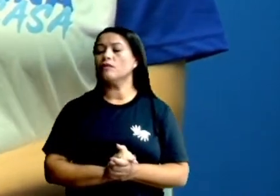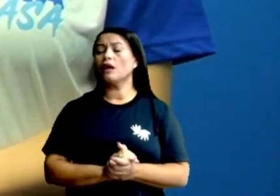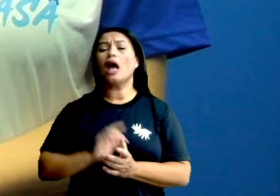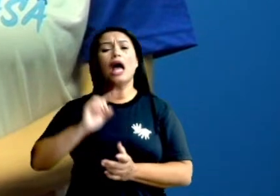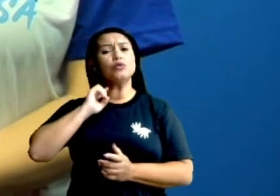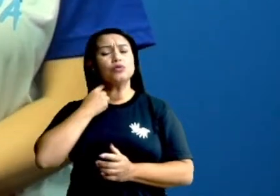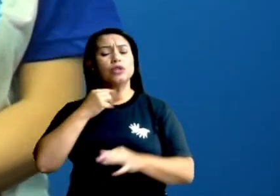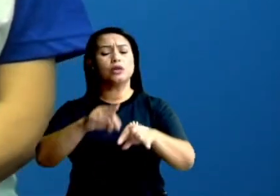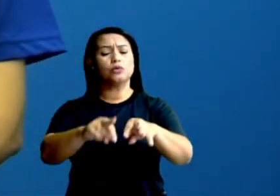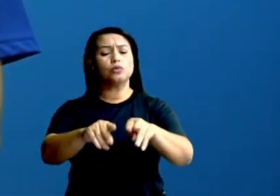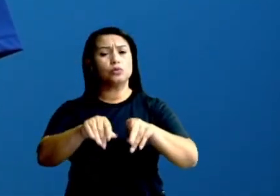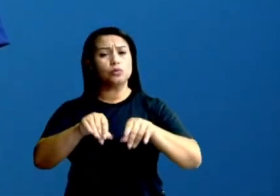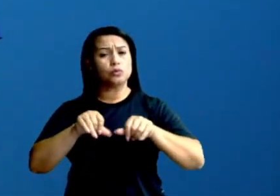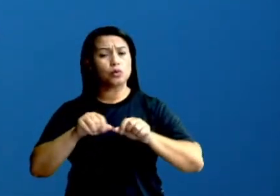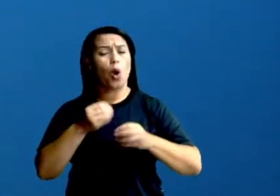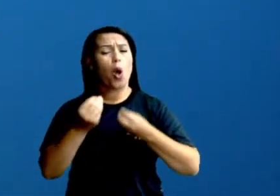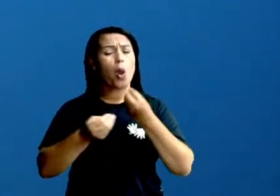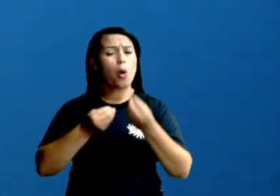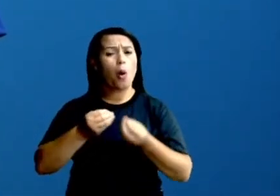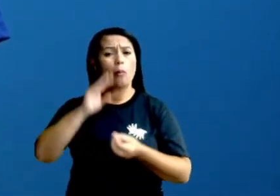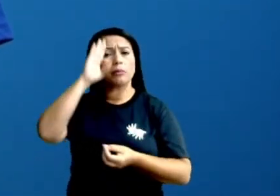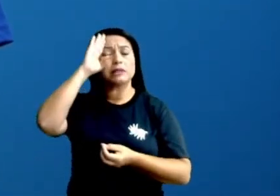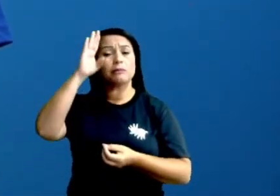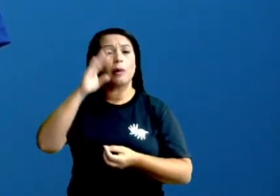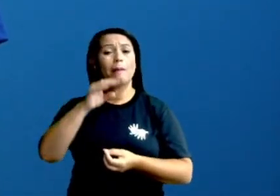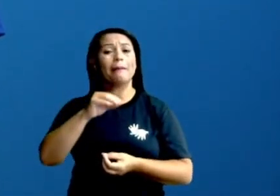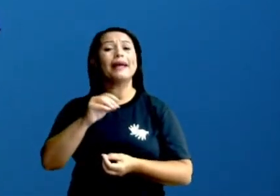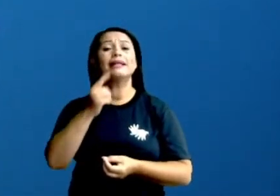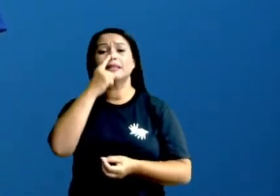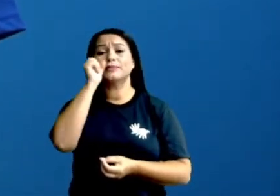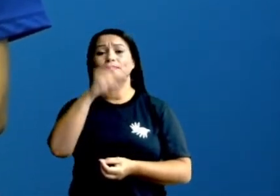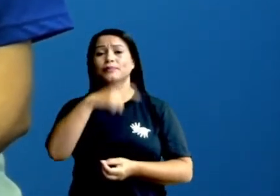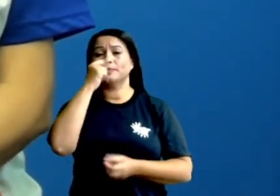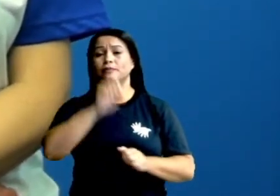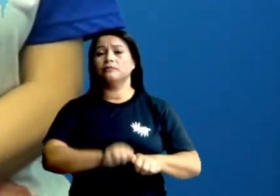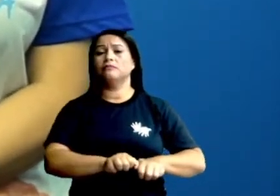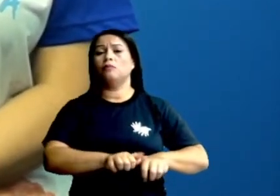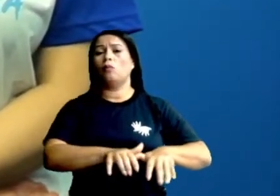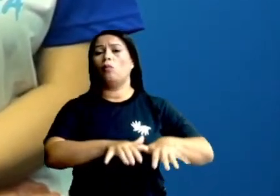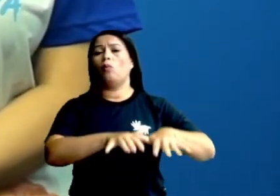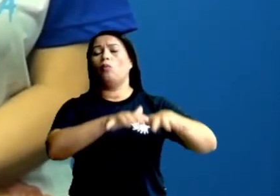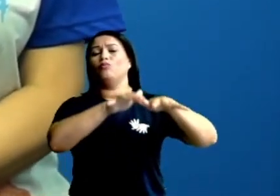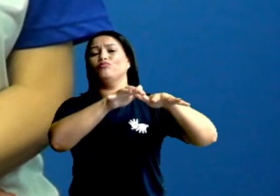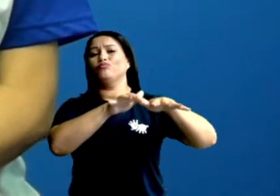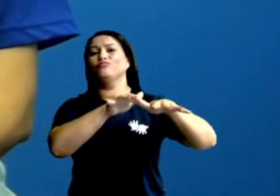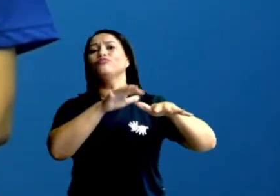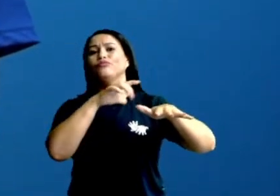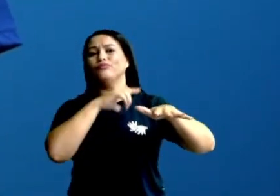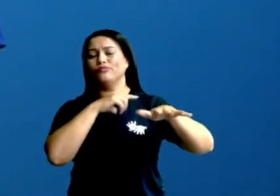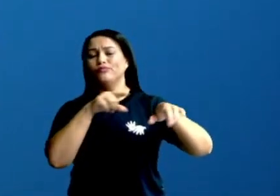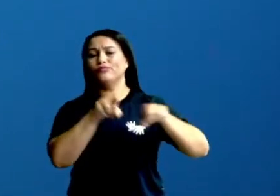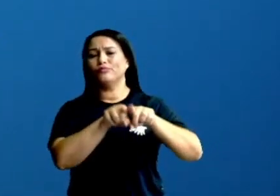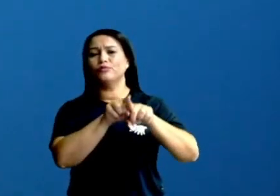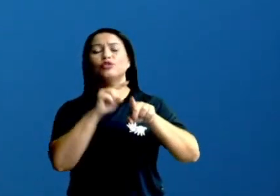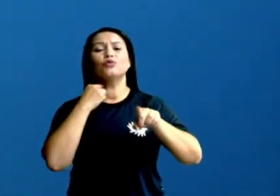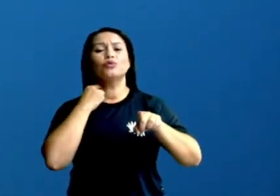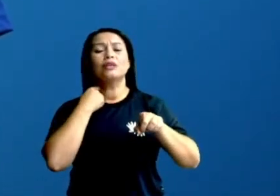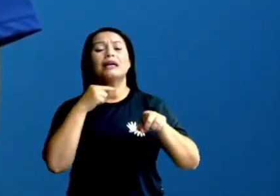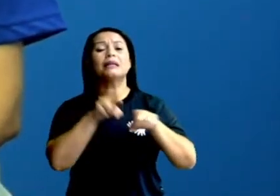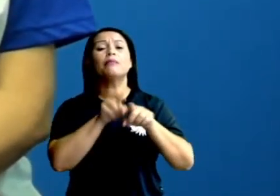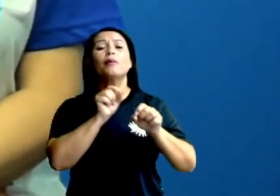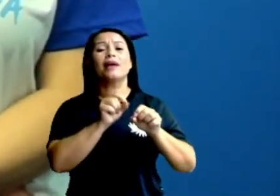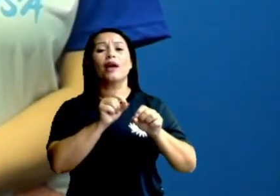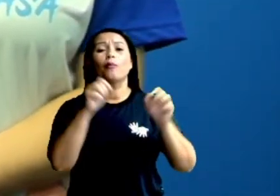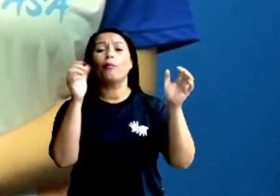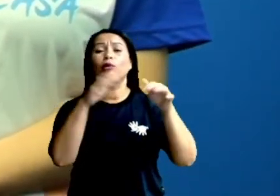A poluição do solo ocorre principalmente nos lixões, tá? Que além de poluir o solo, também atinge o lençol